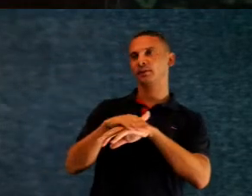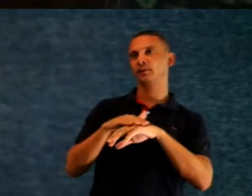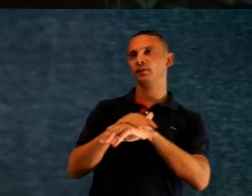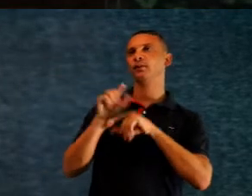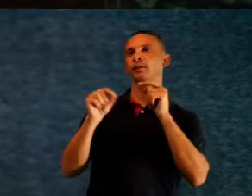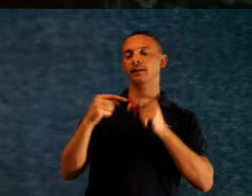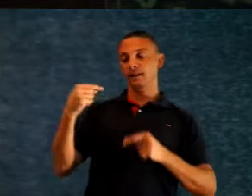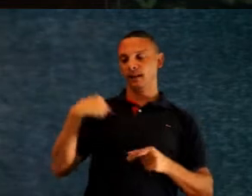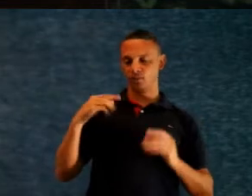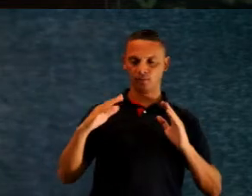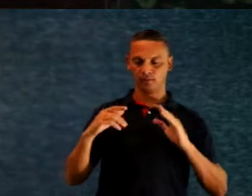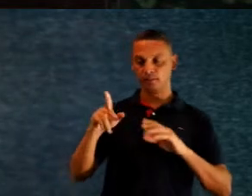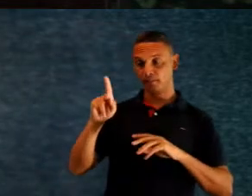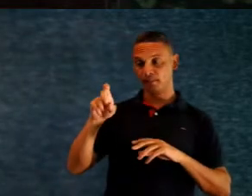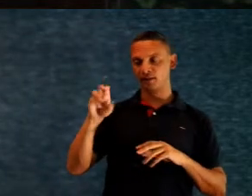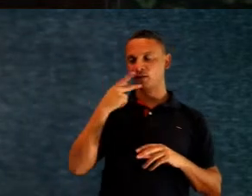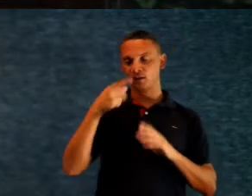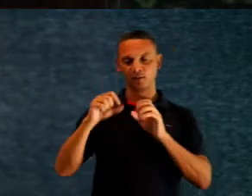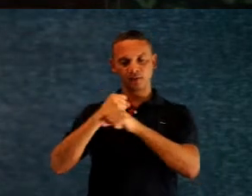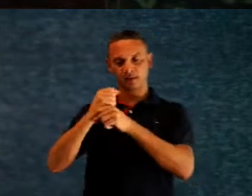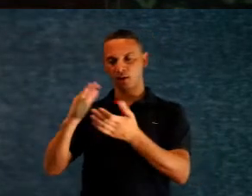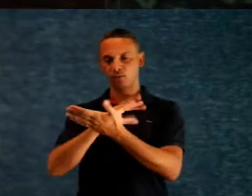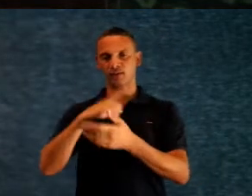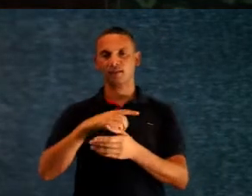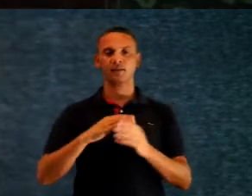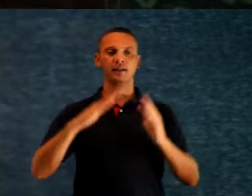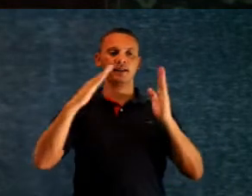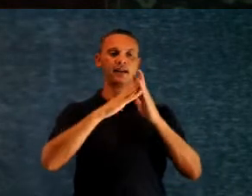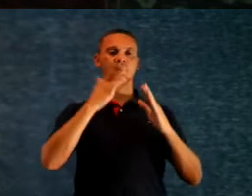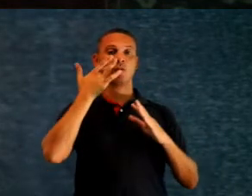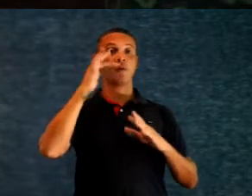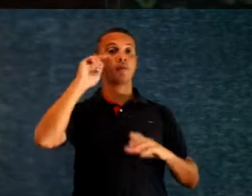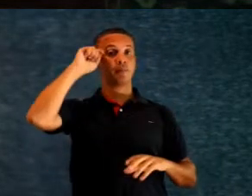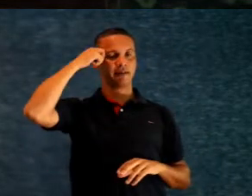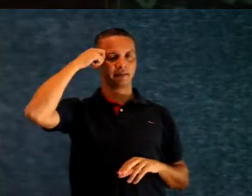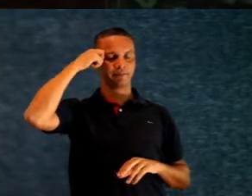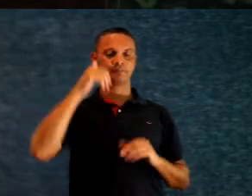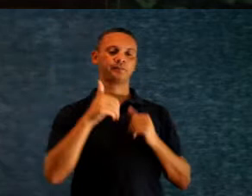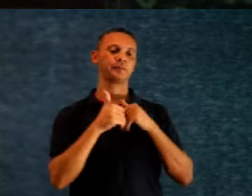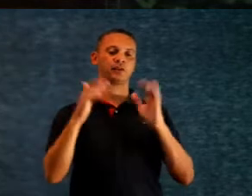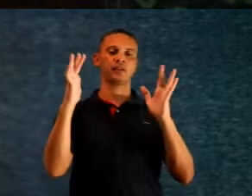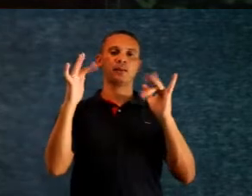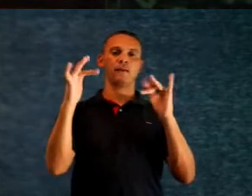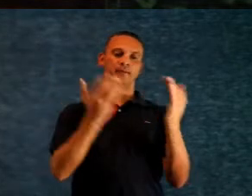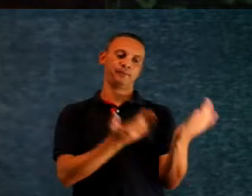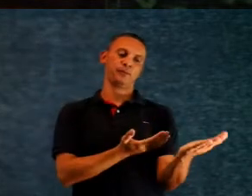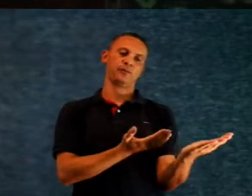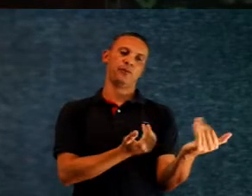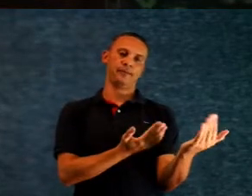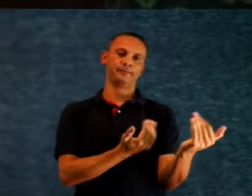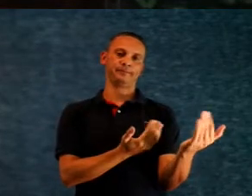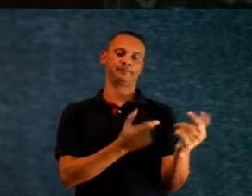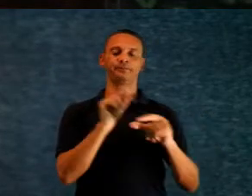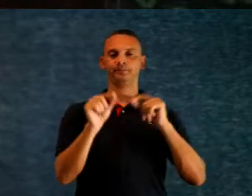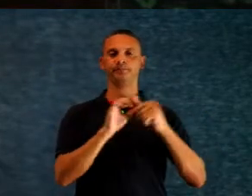anos, morou em Ouro Preto. E começou a namorar uma jovem e, logo nos